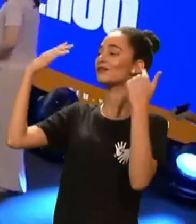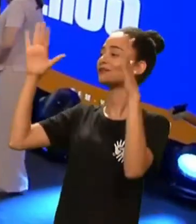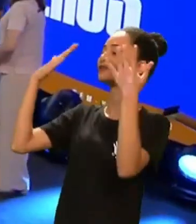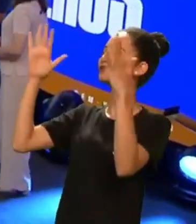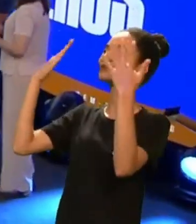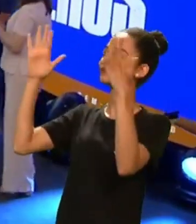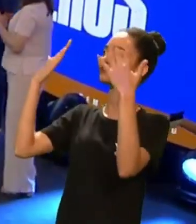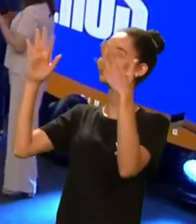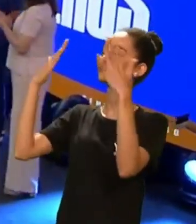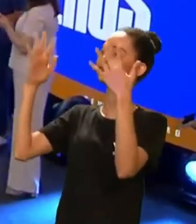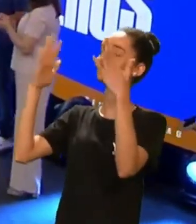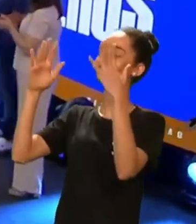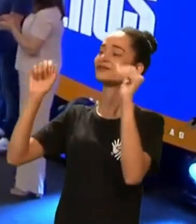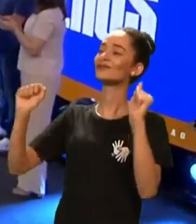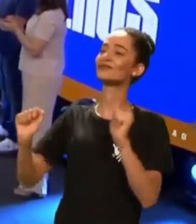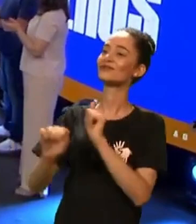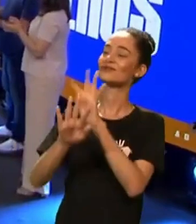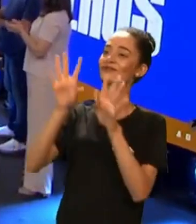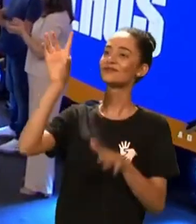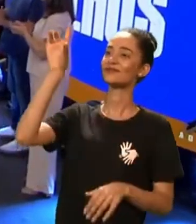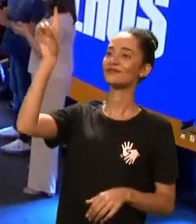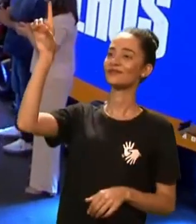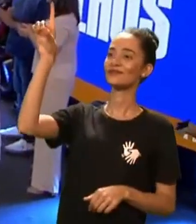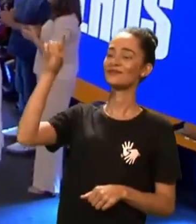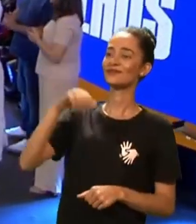Glória a Deus. Ao papai.